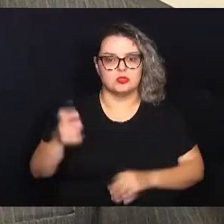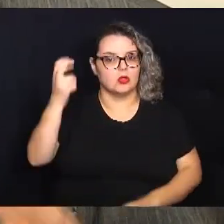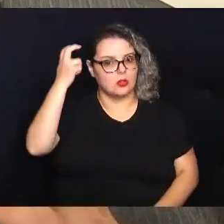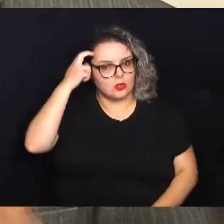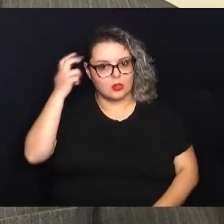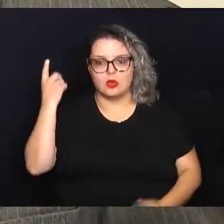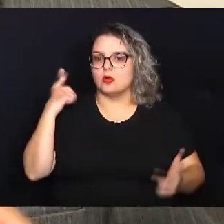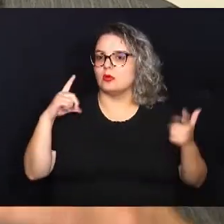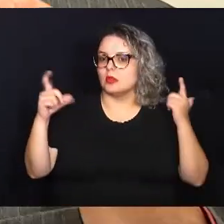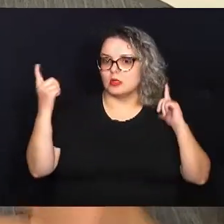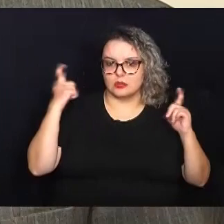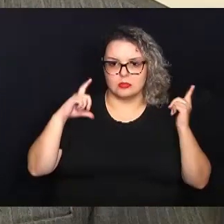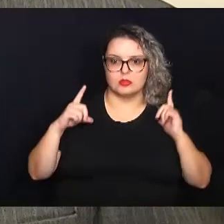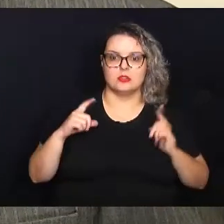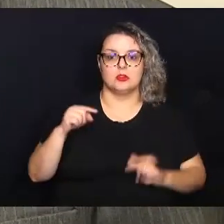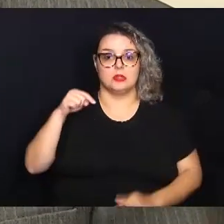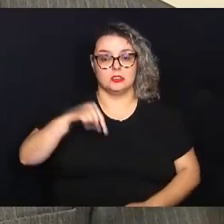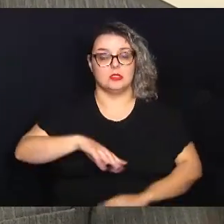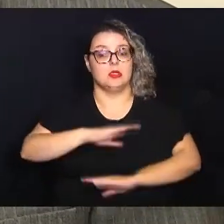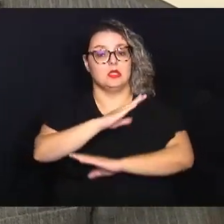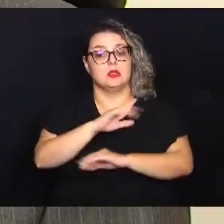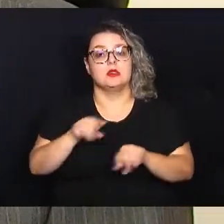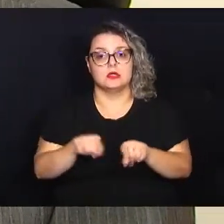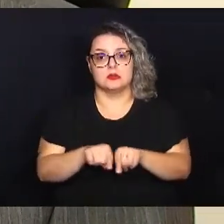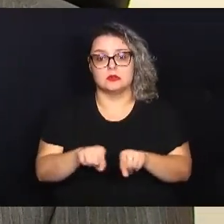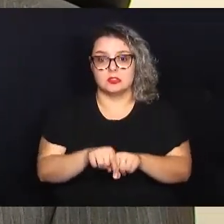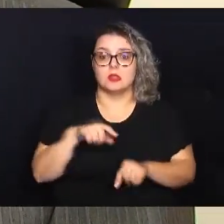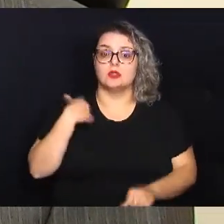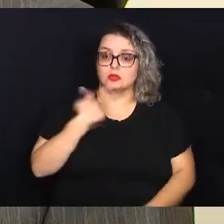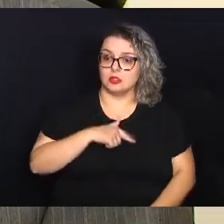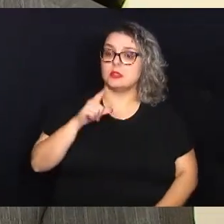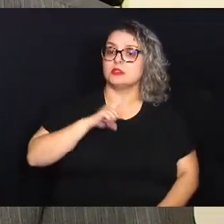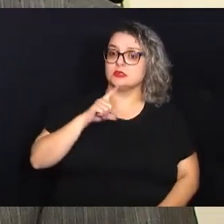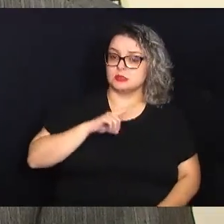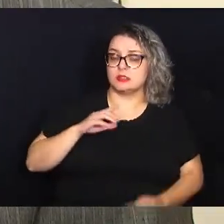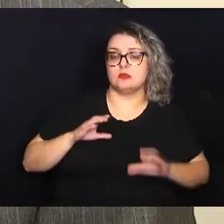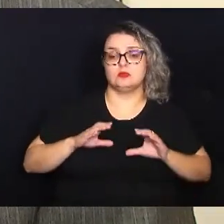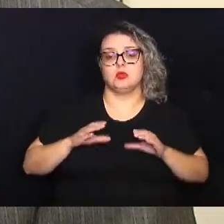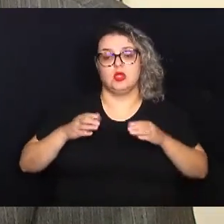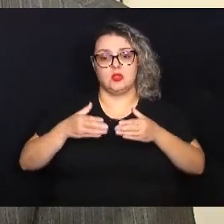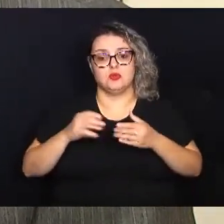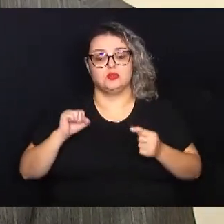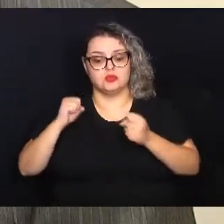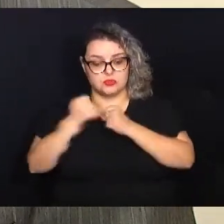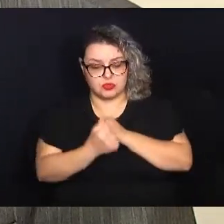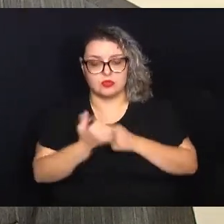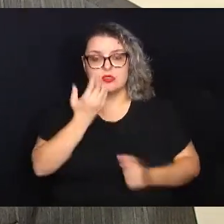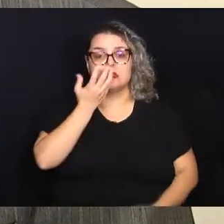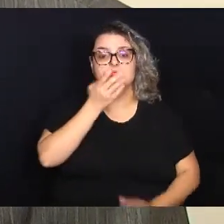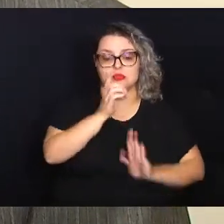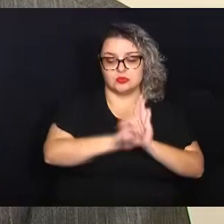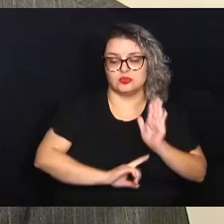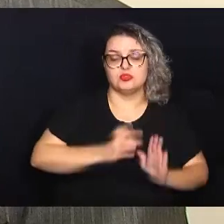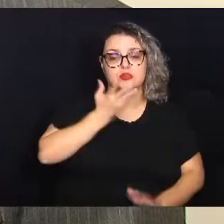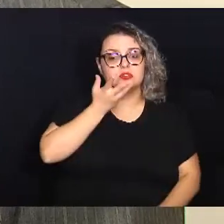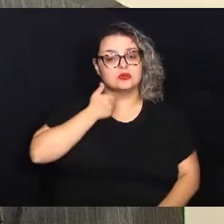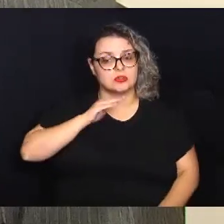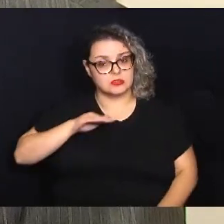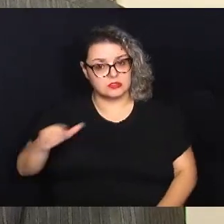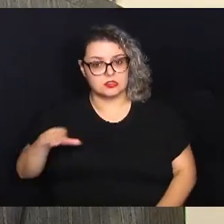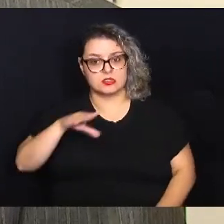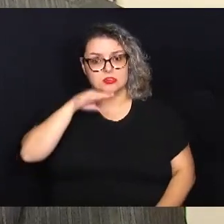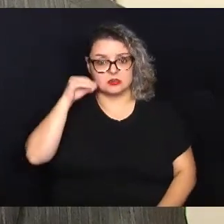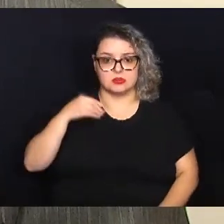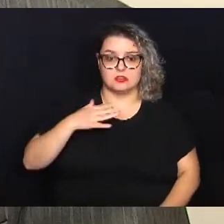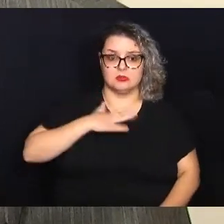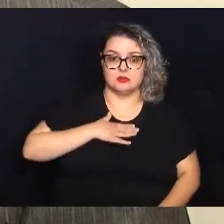à educação, à cultura, ao lazer, enfim. Aqui na casa, inclusive, nós temos uma comissão de defesa dos direitos da